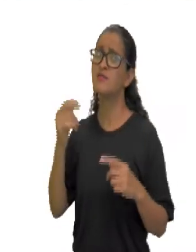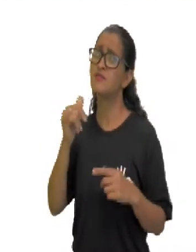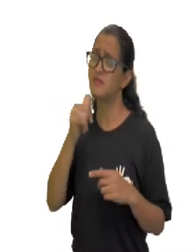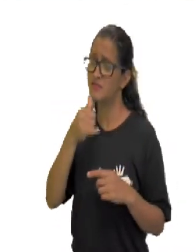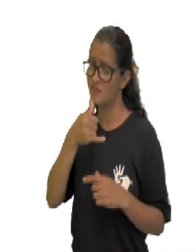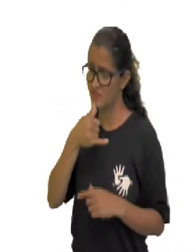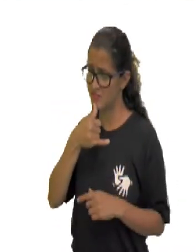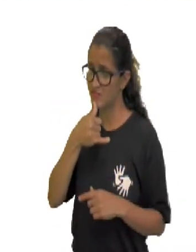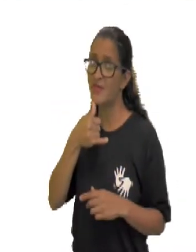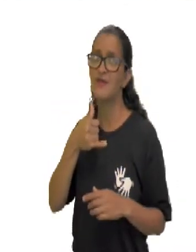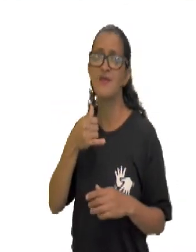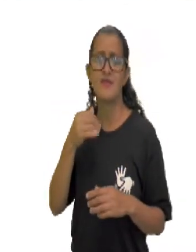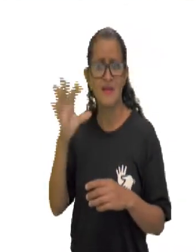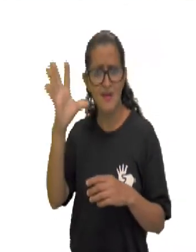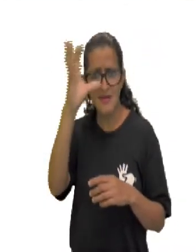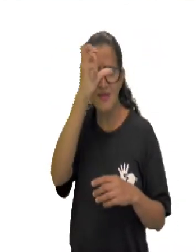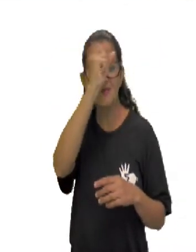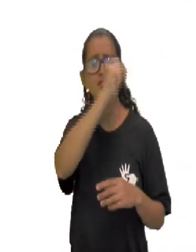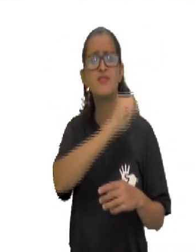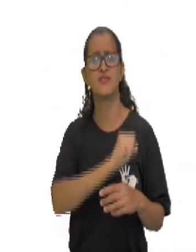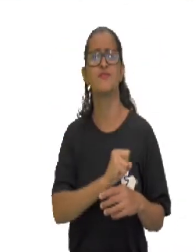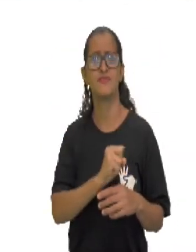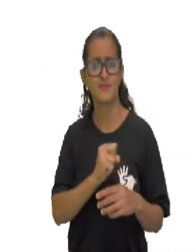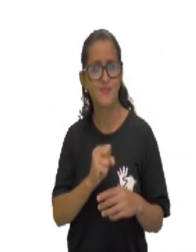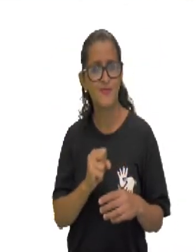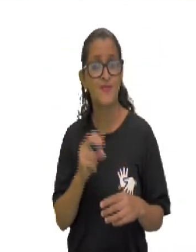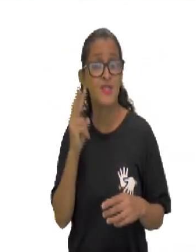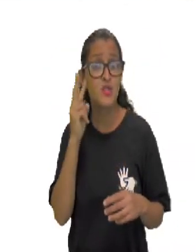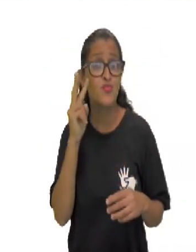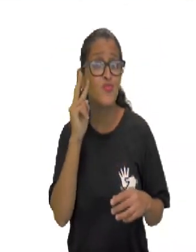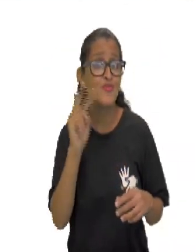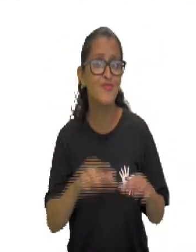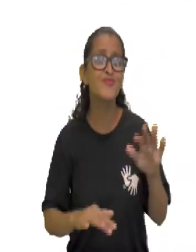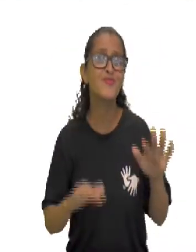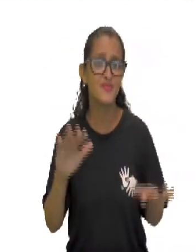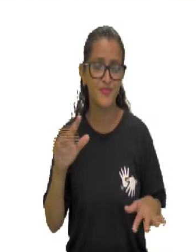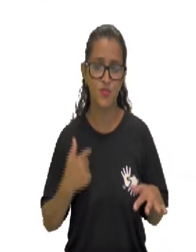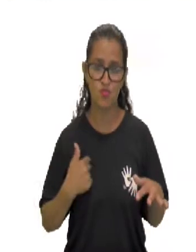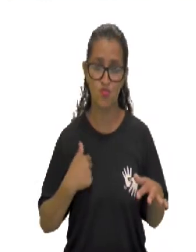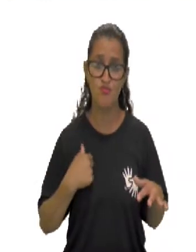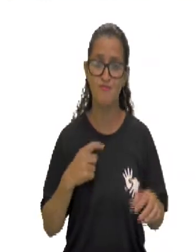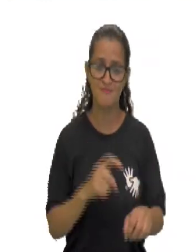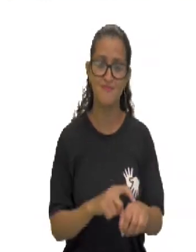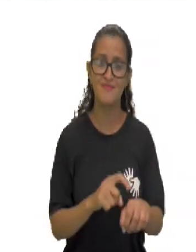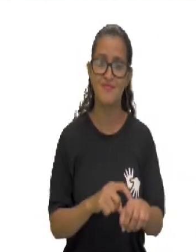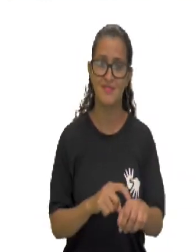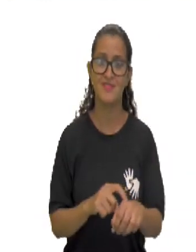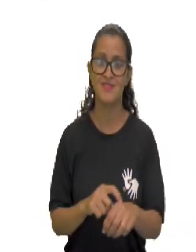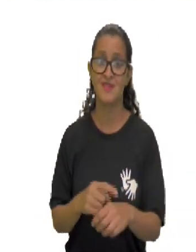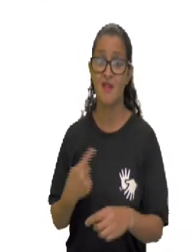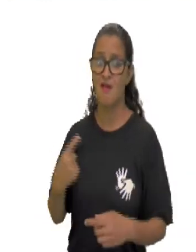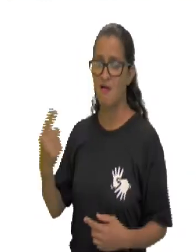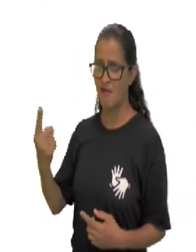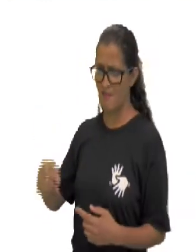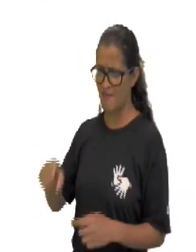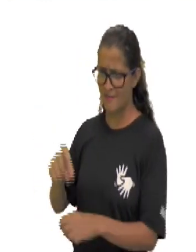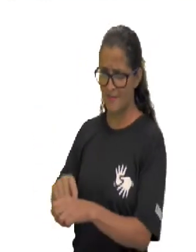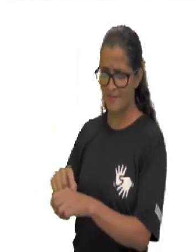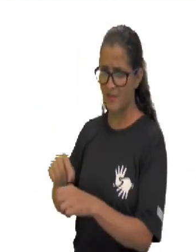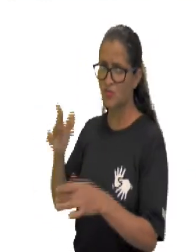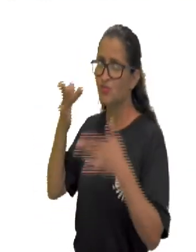Então, tudo isso você aprende, de acordo com a história, como seu corpo se comporta diante daquele